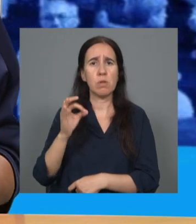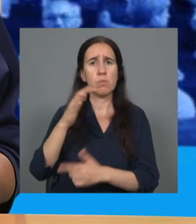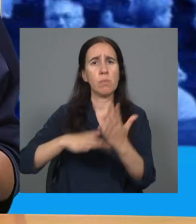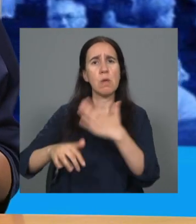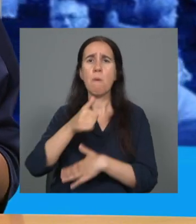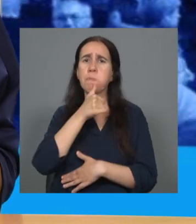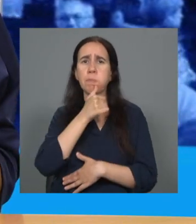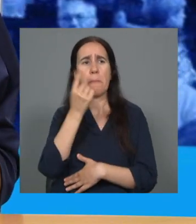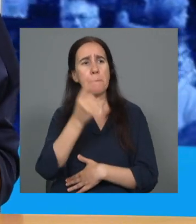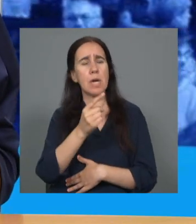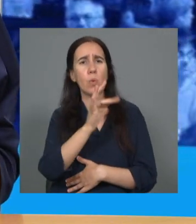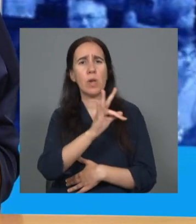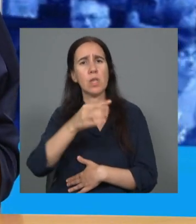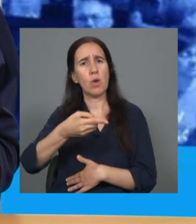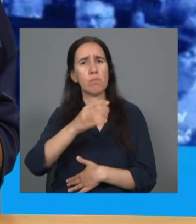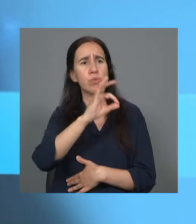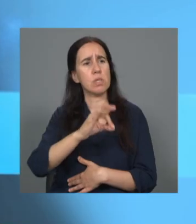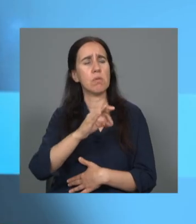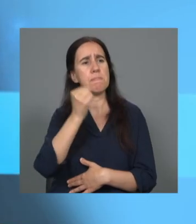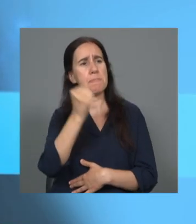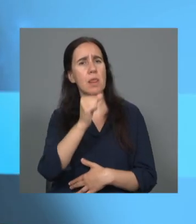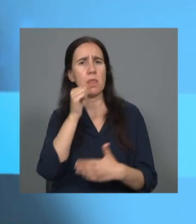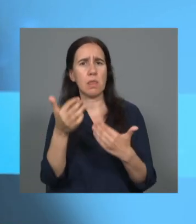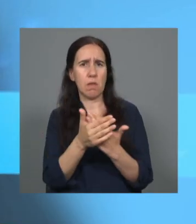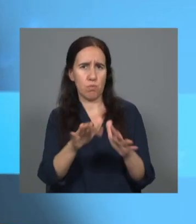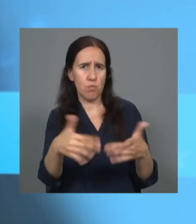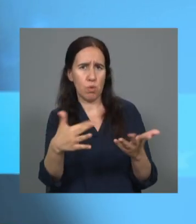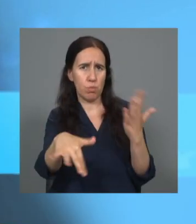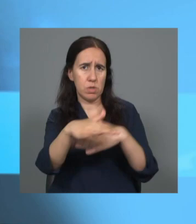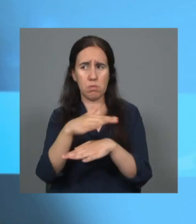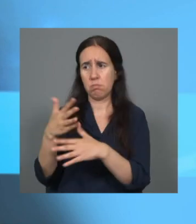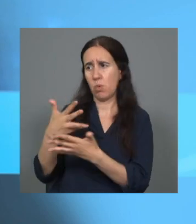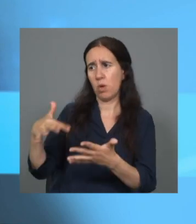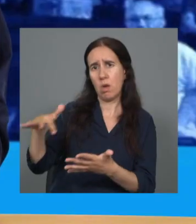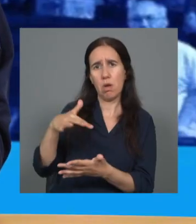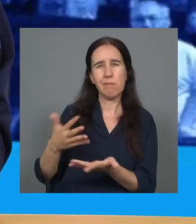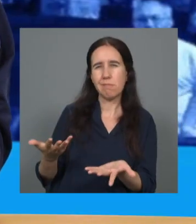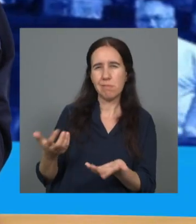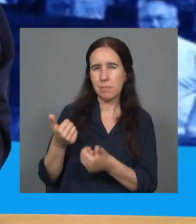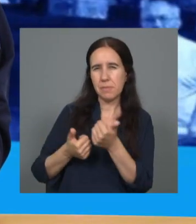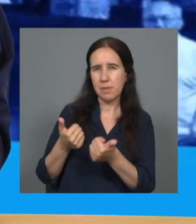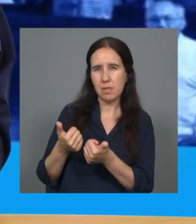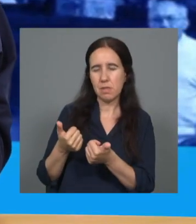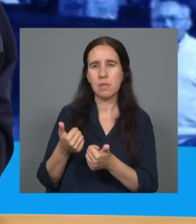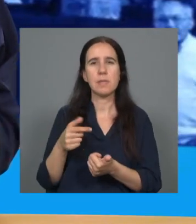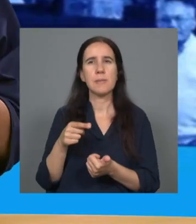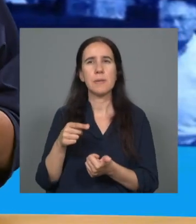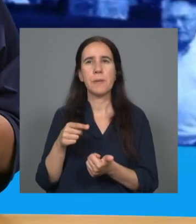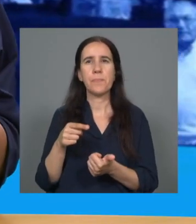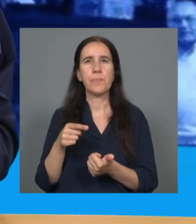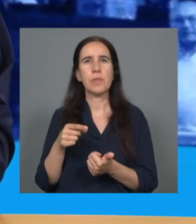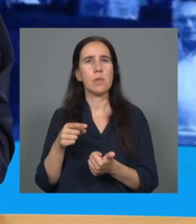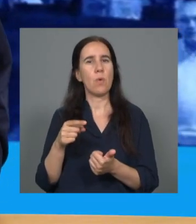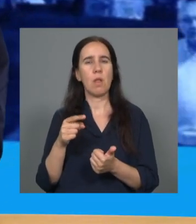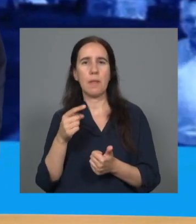matar 49% da população, porque era a maioria. E, portanto, não tínhamos aqui um